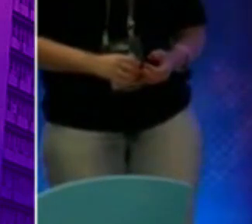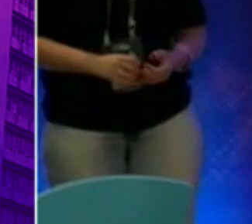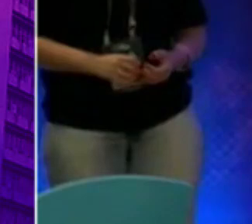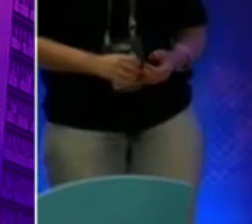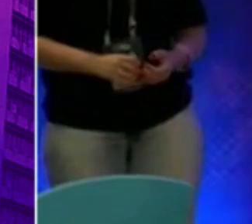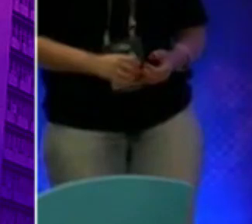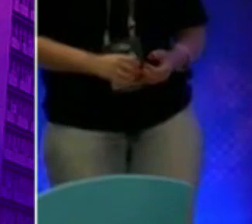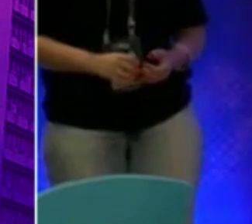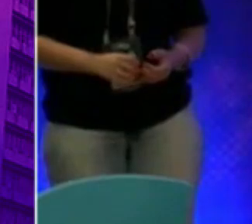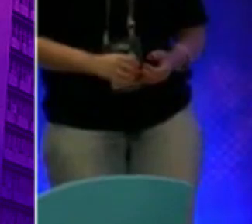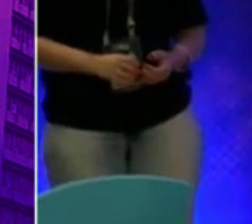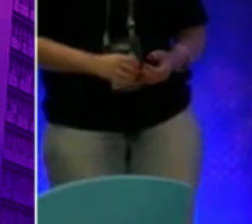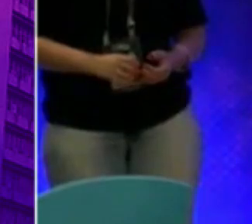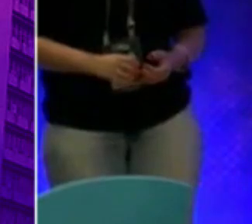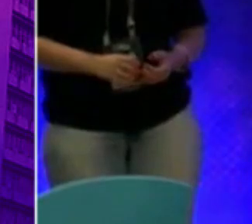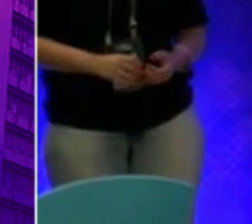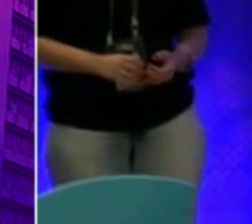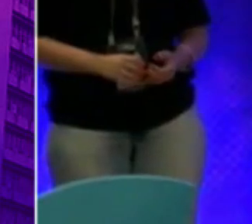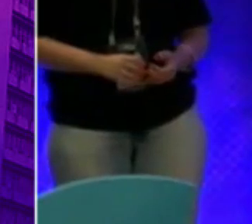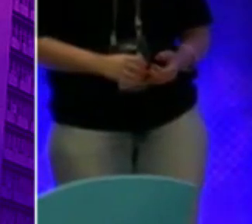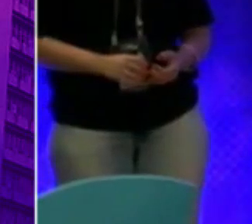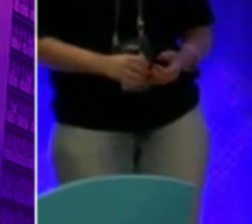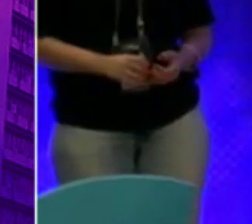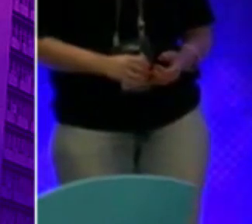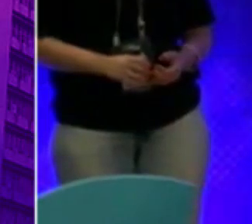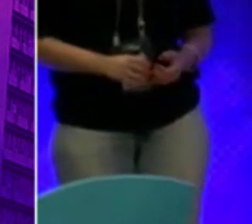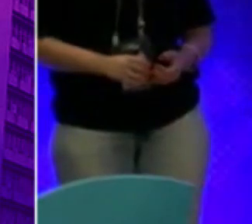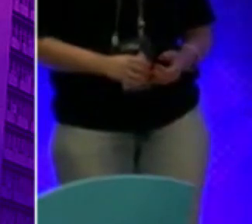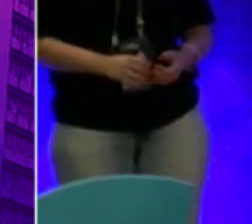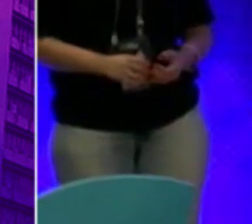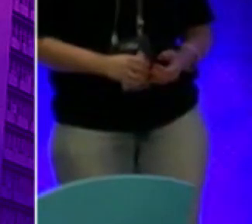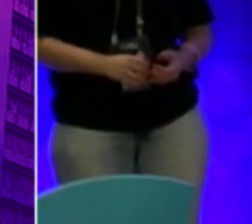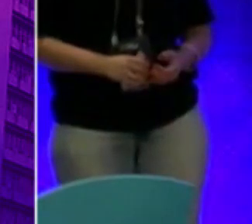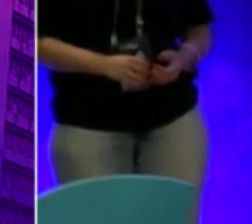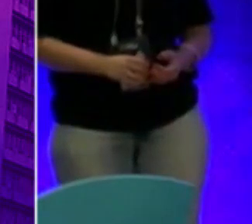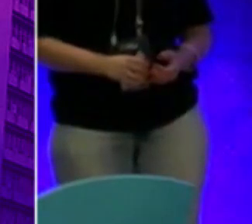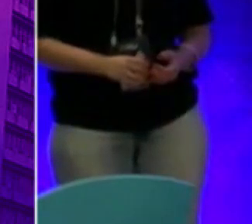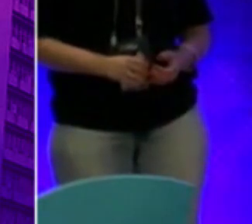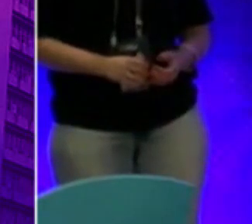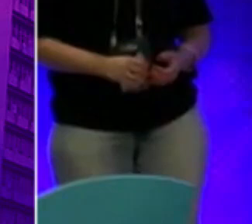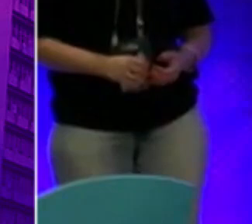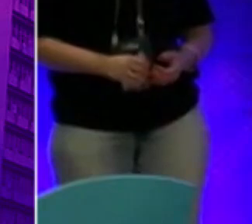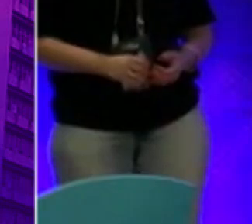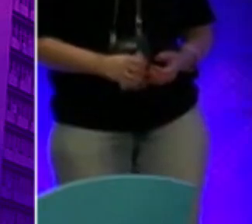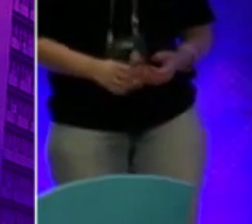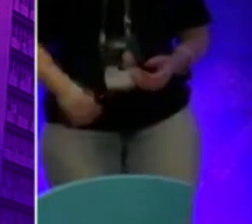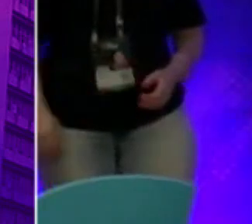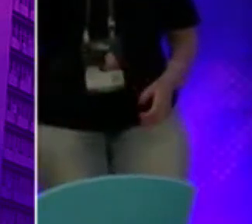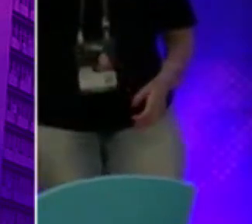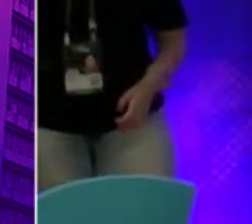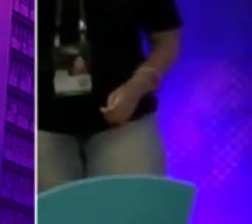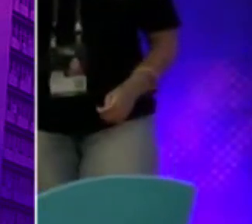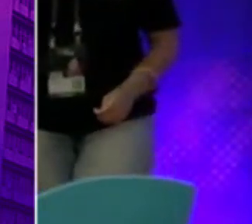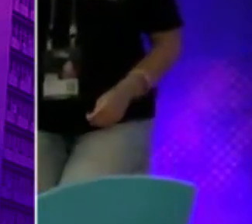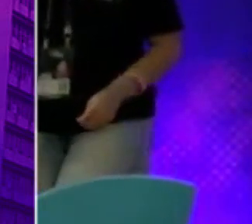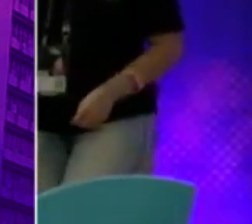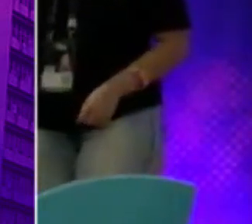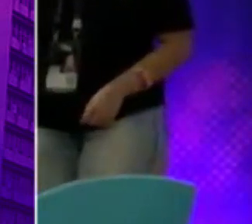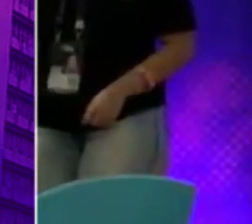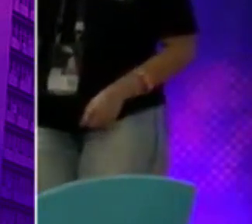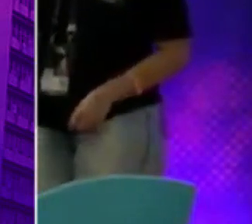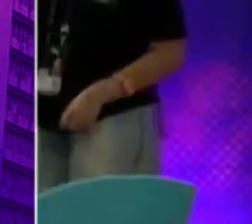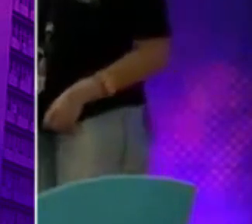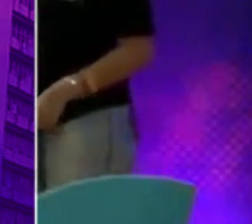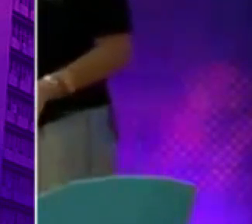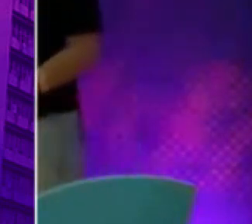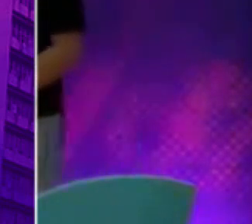uma palestra, veio para a Stadium, bateu na mesa e falou, estava certo. Com você, Rui Rodrigues, o palco é